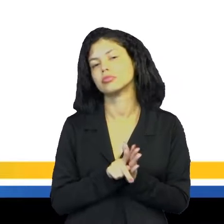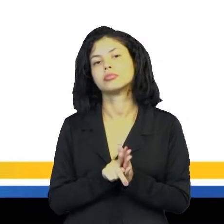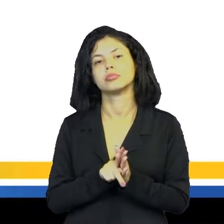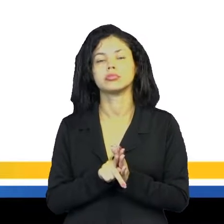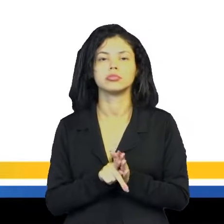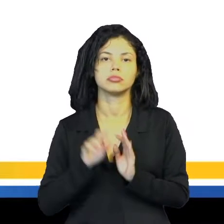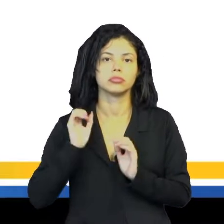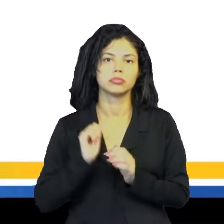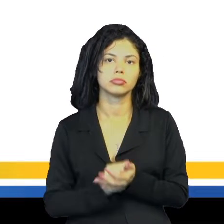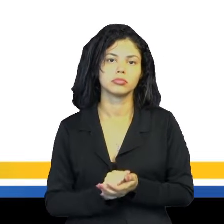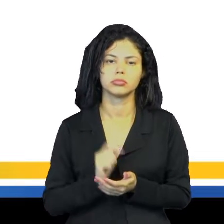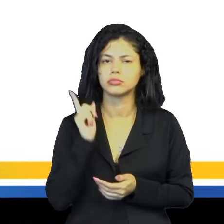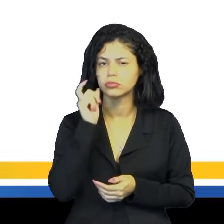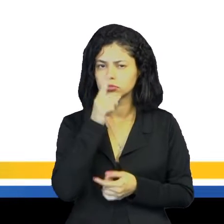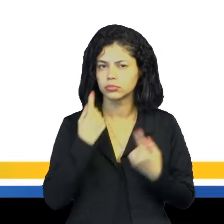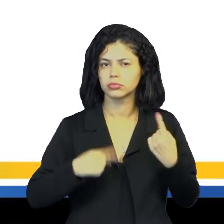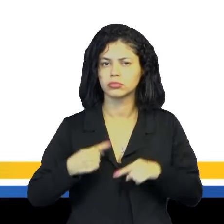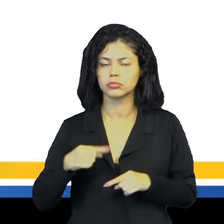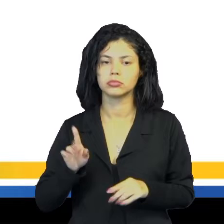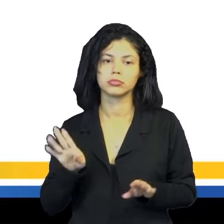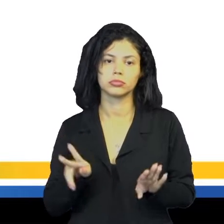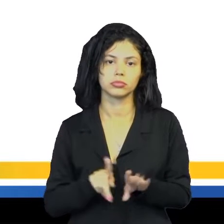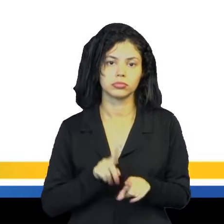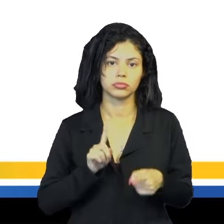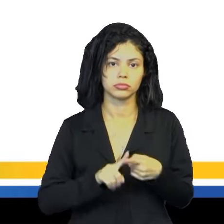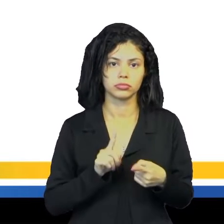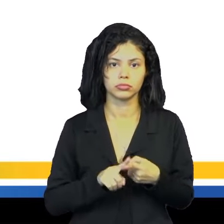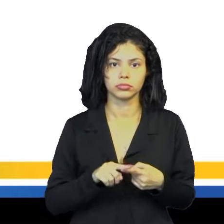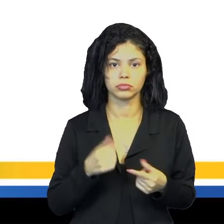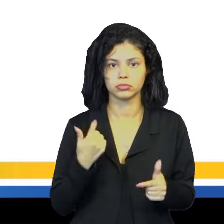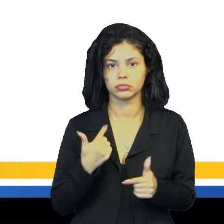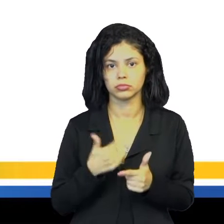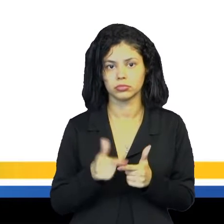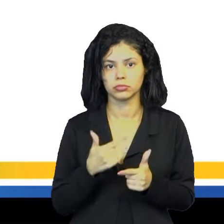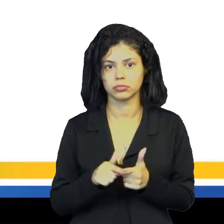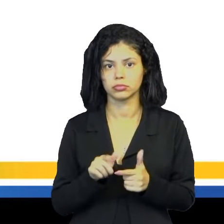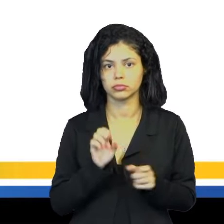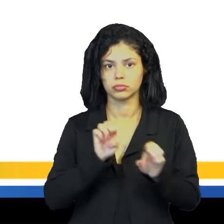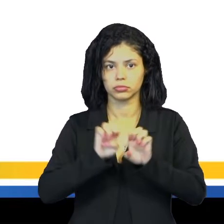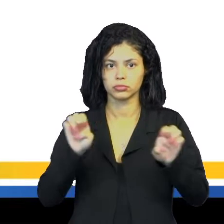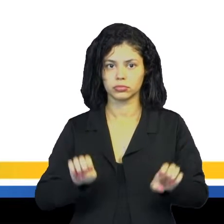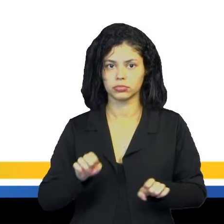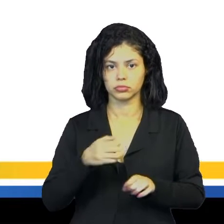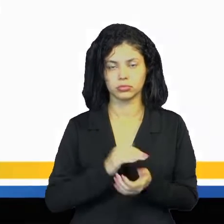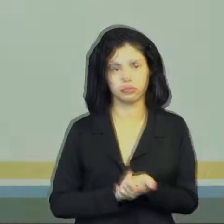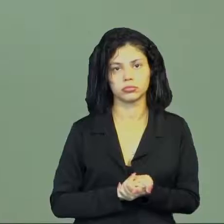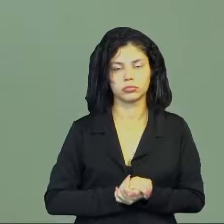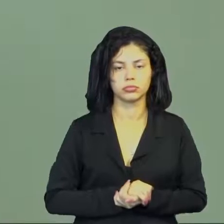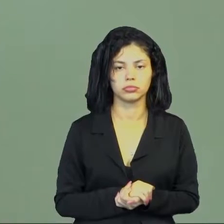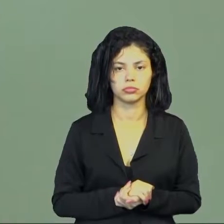consideradas polêmicas, pois isso abalava os alicerces da estrutura política e social do antigo regime.